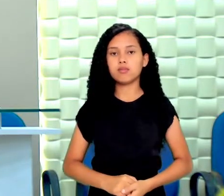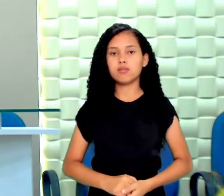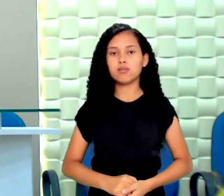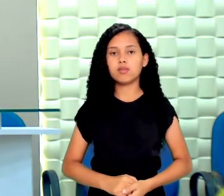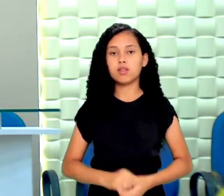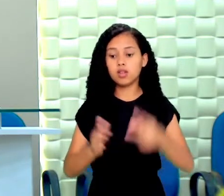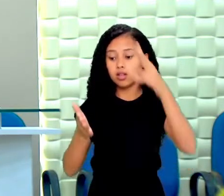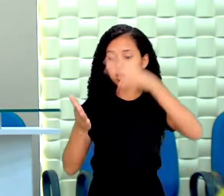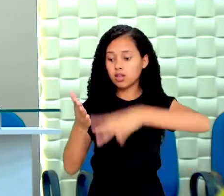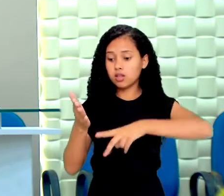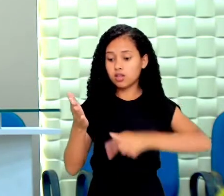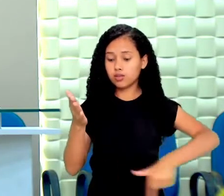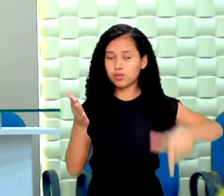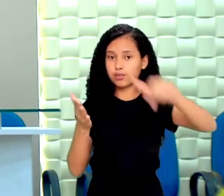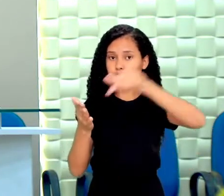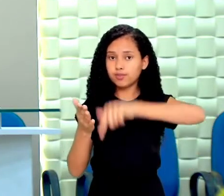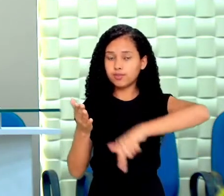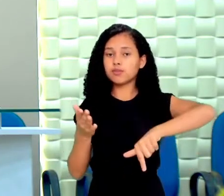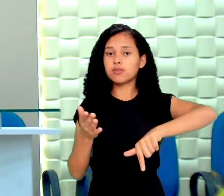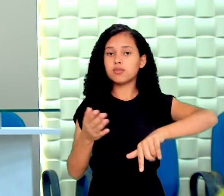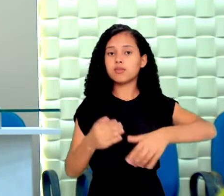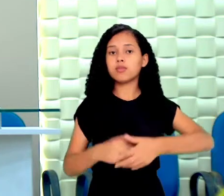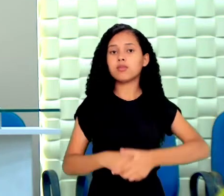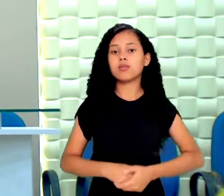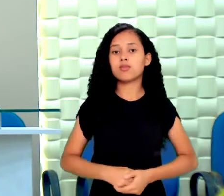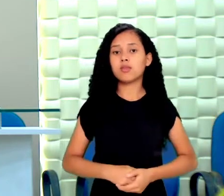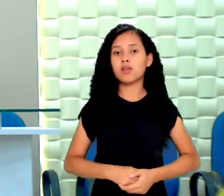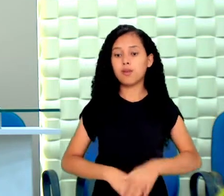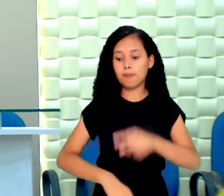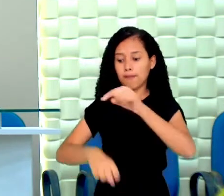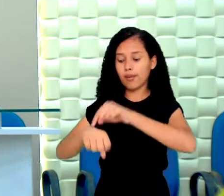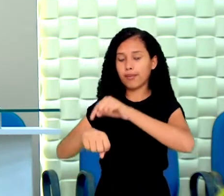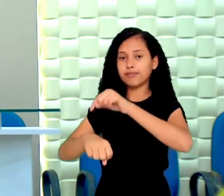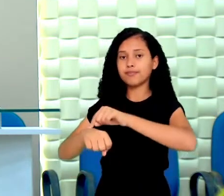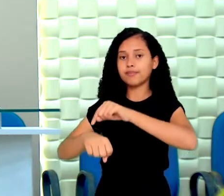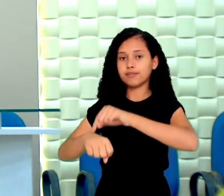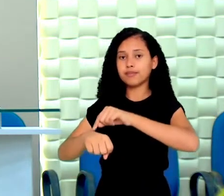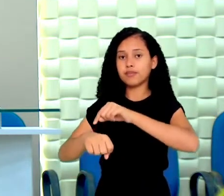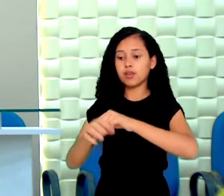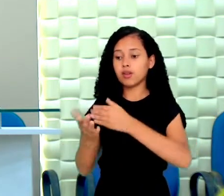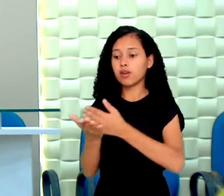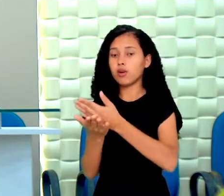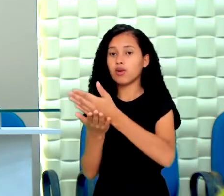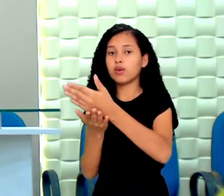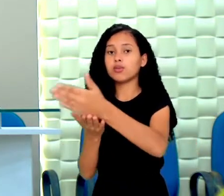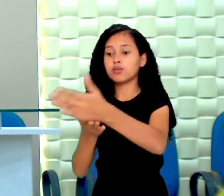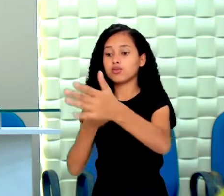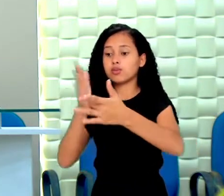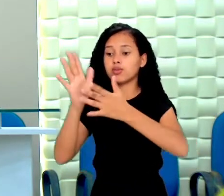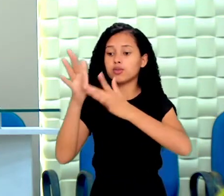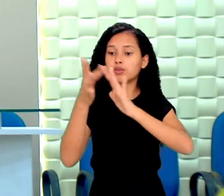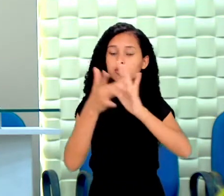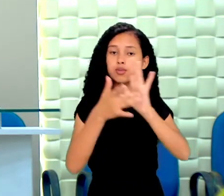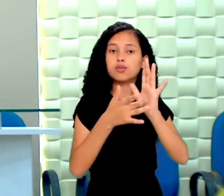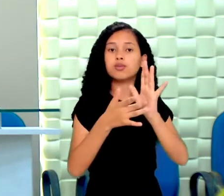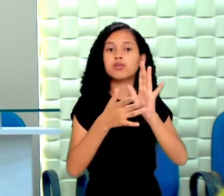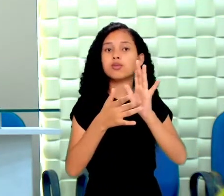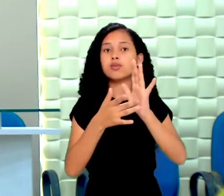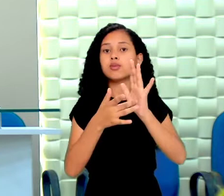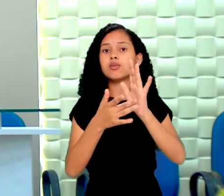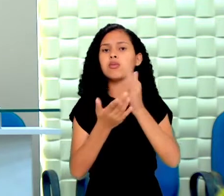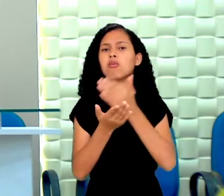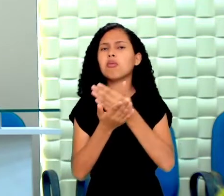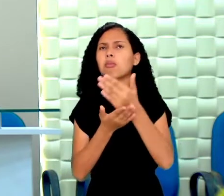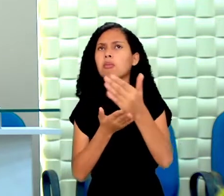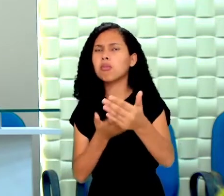Vamos ler de novo. Desde esse tempo, começou Jesus